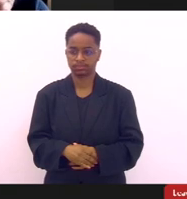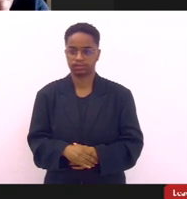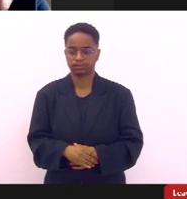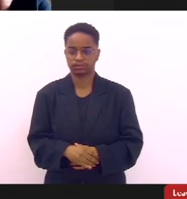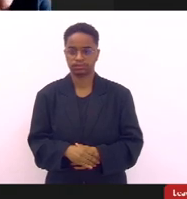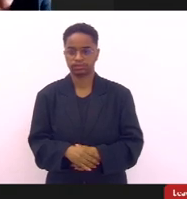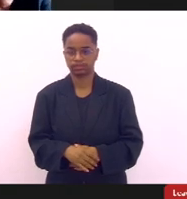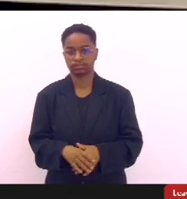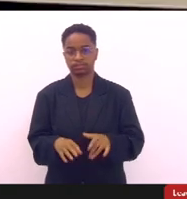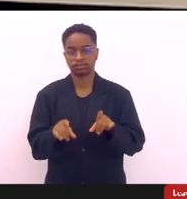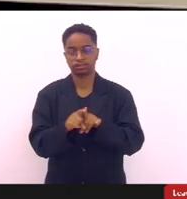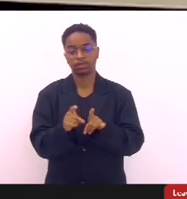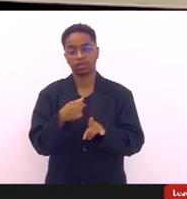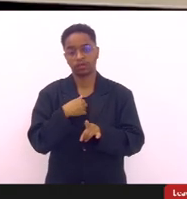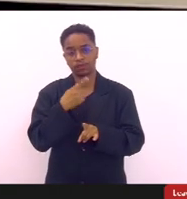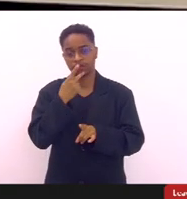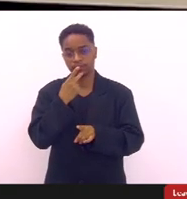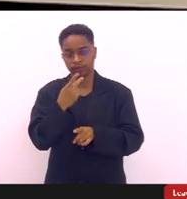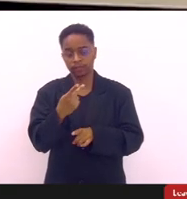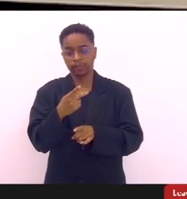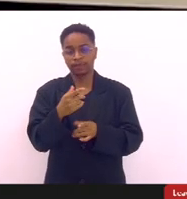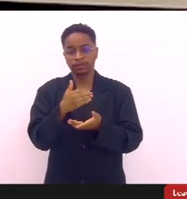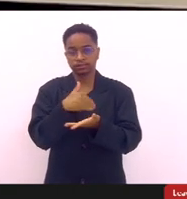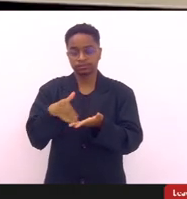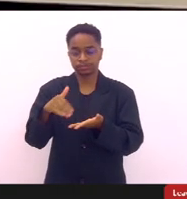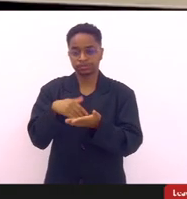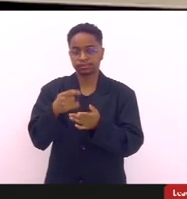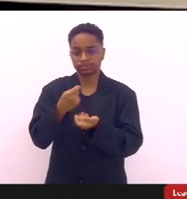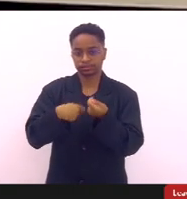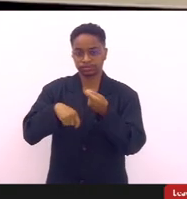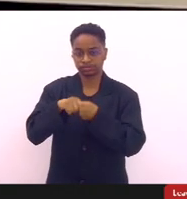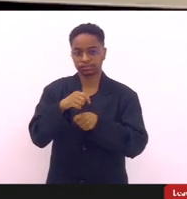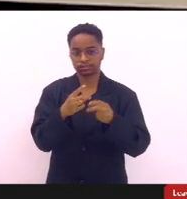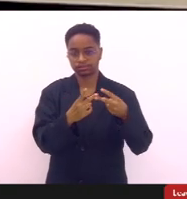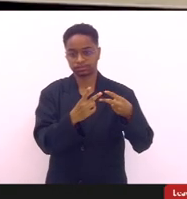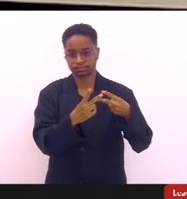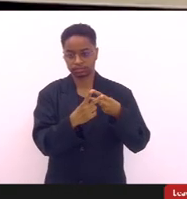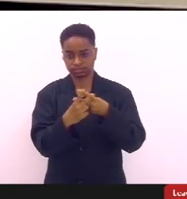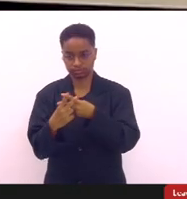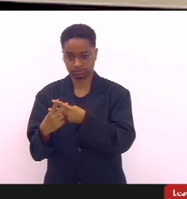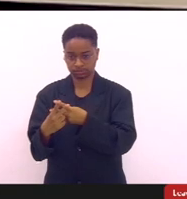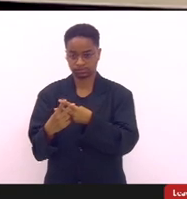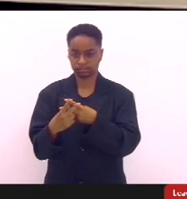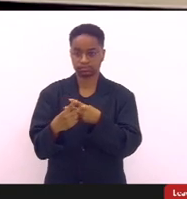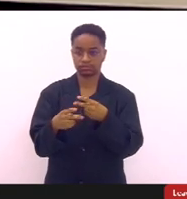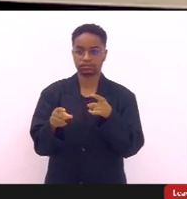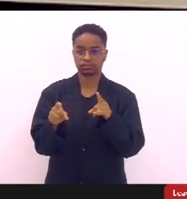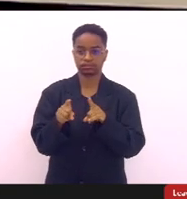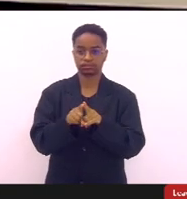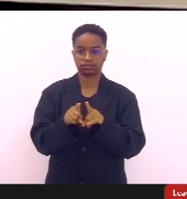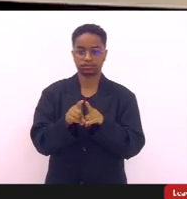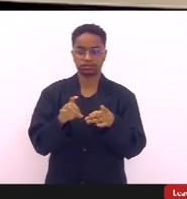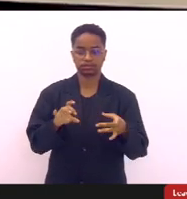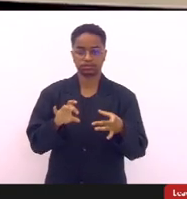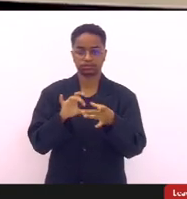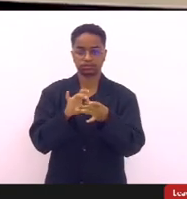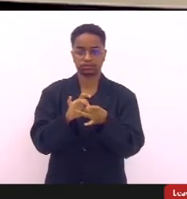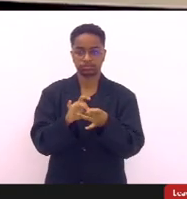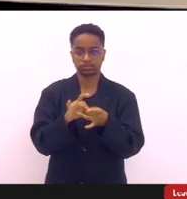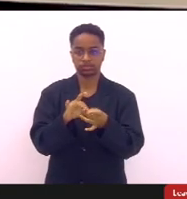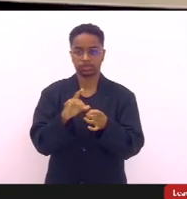E falo isso sem demérito nenhum à Secretaria de Administração Penitenciária. Isso tem a ver, inclusive,